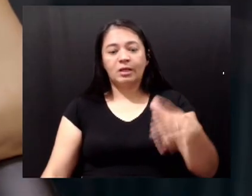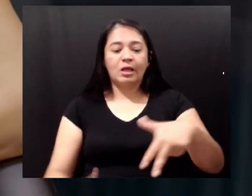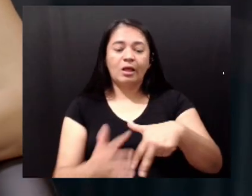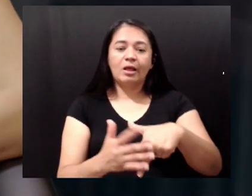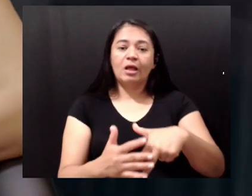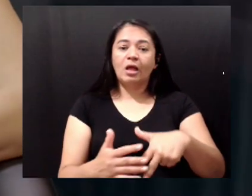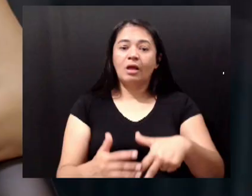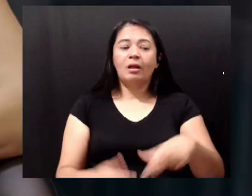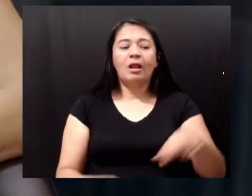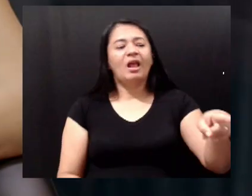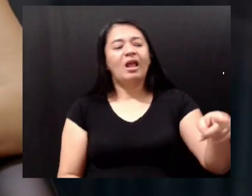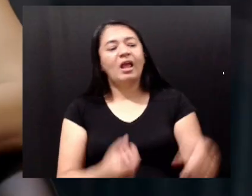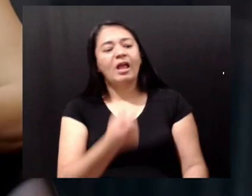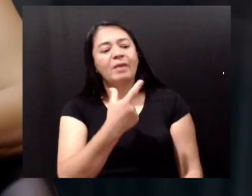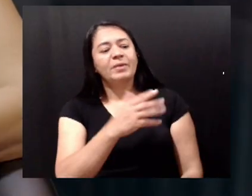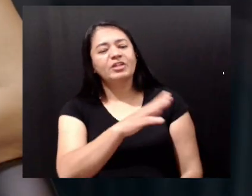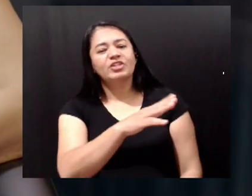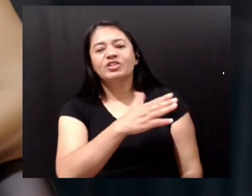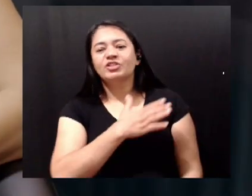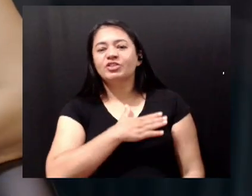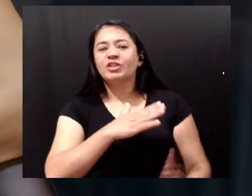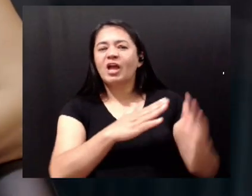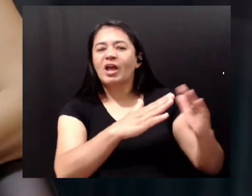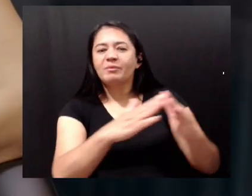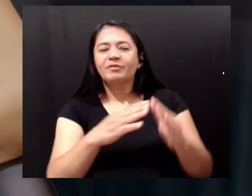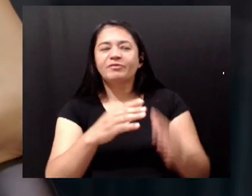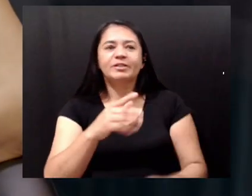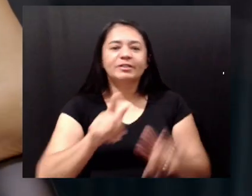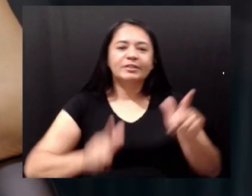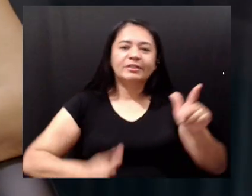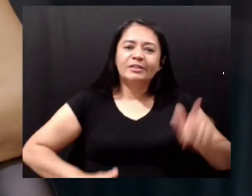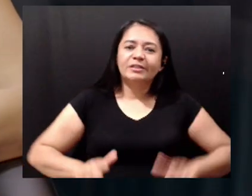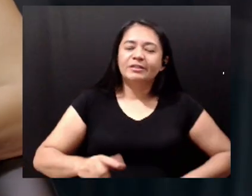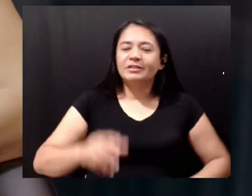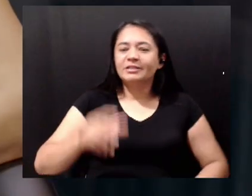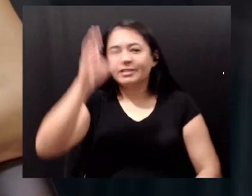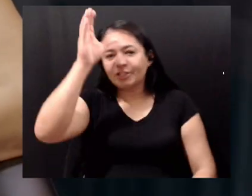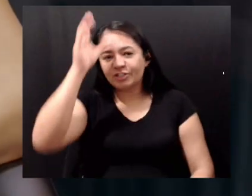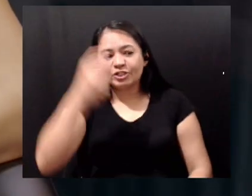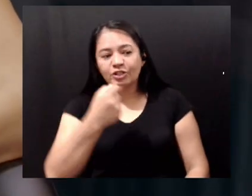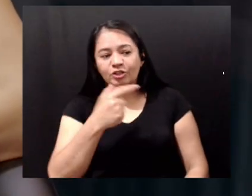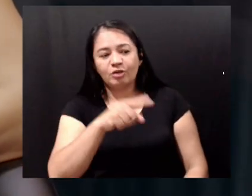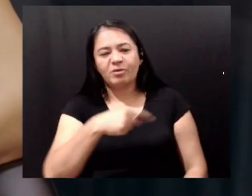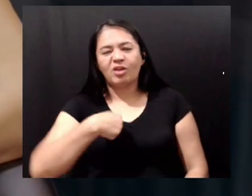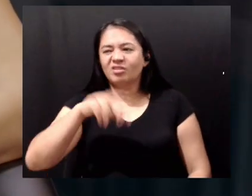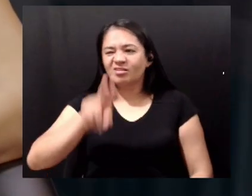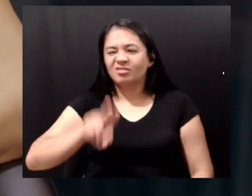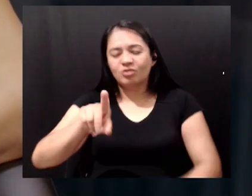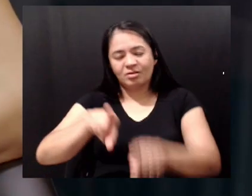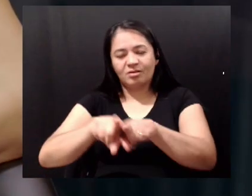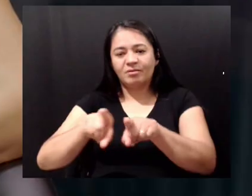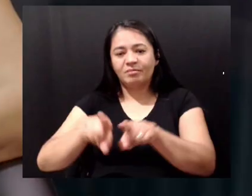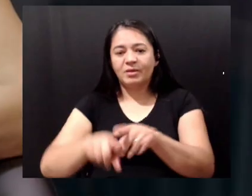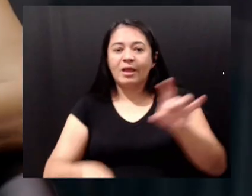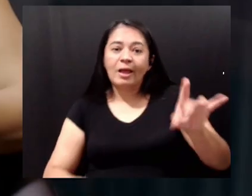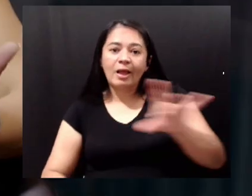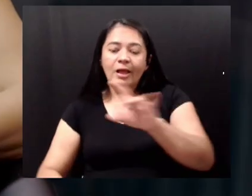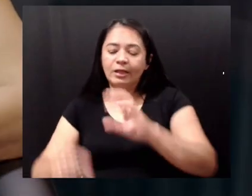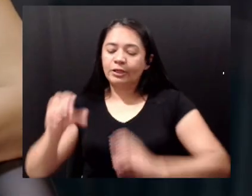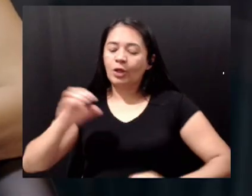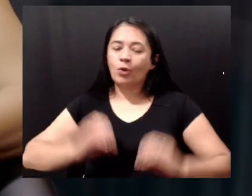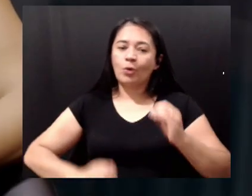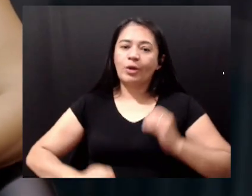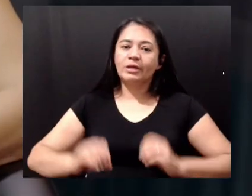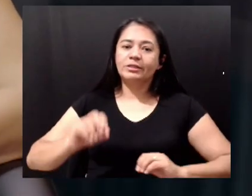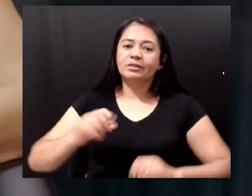que a minha vizinha, minha prima, minha tia toma, eu também tomei", né. Então assim, cada organismo é um, né, nós